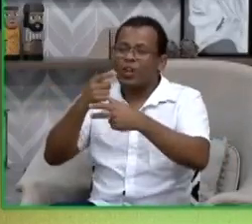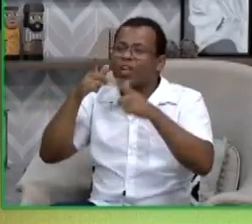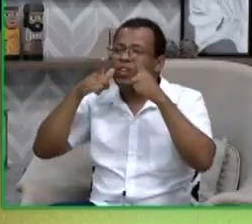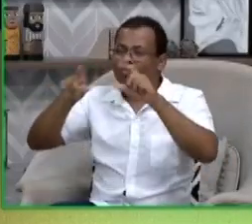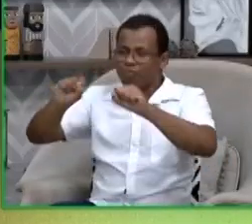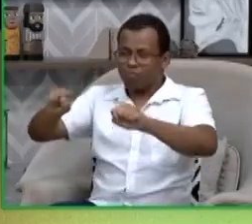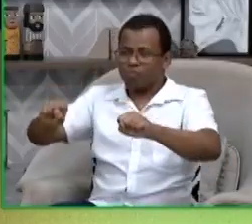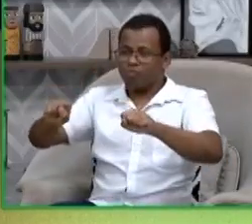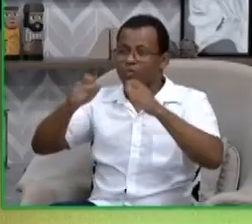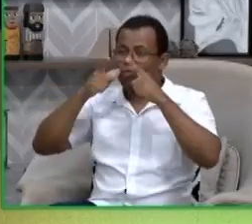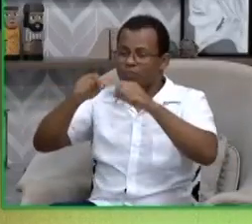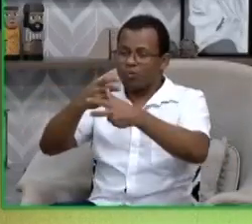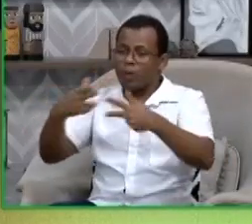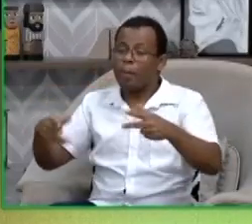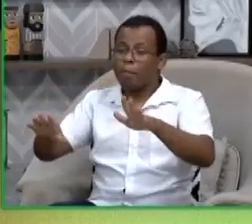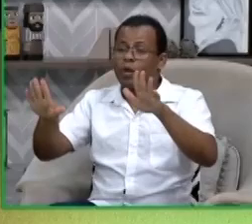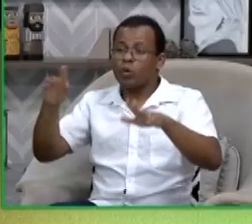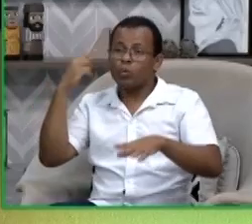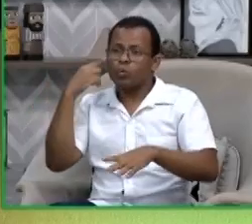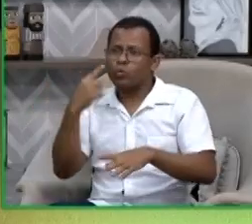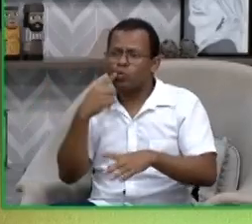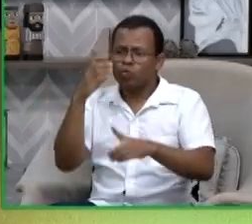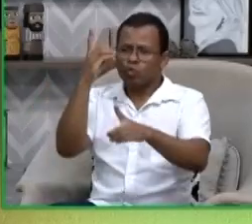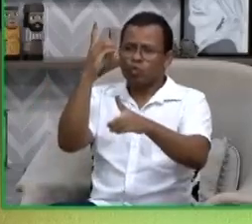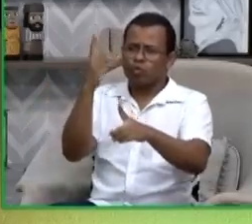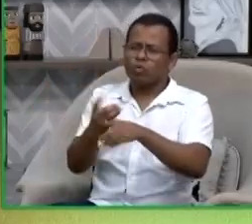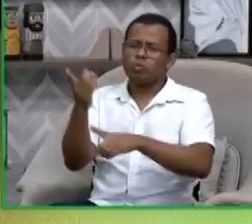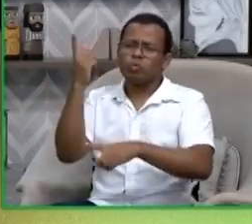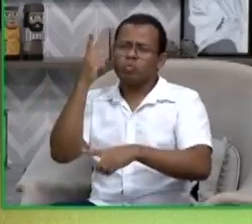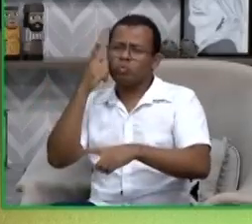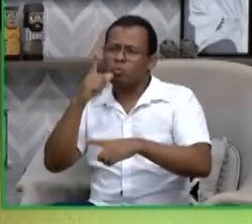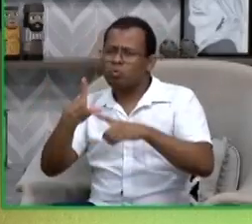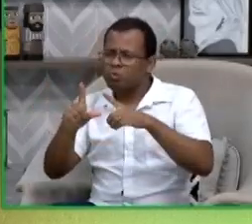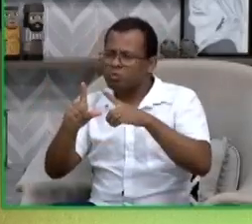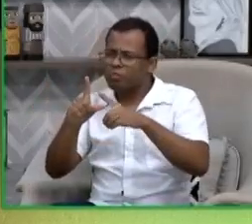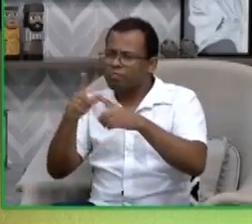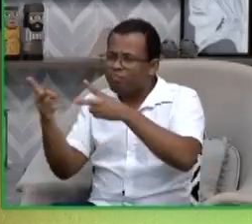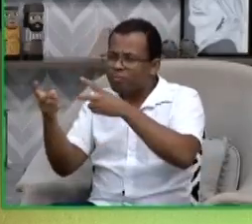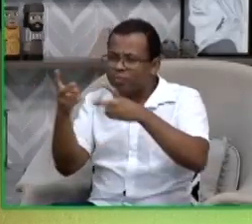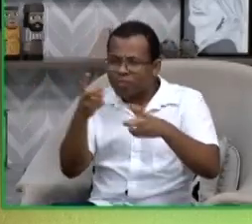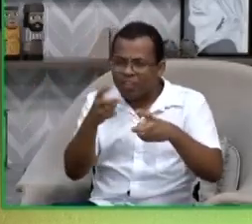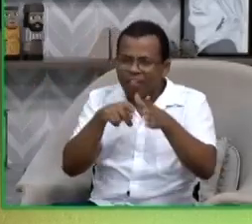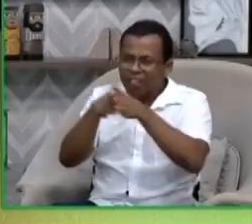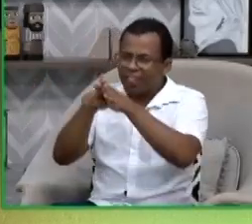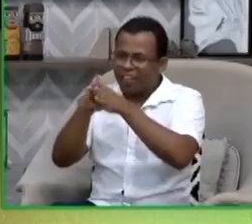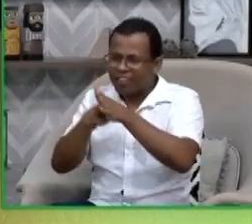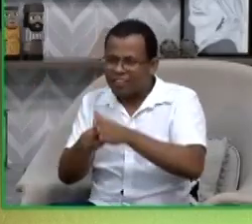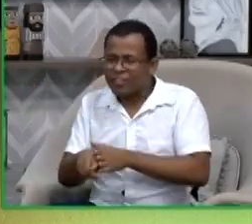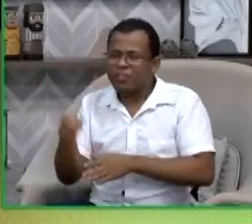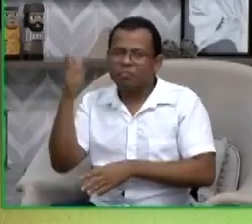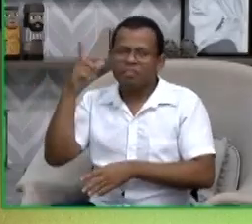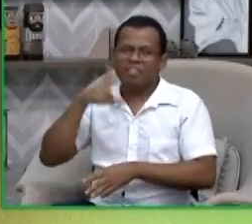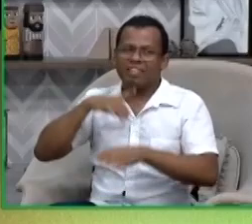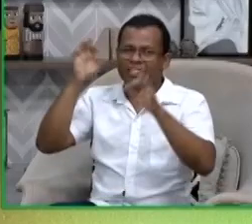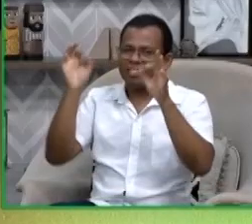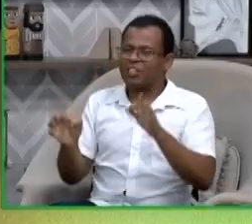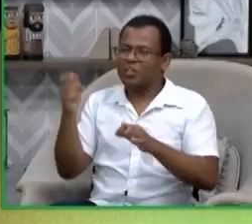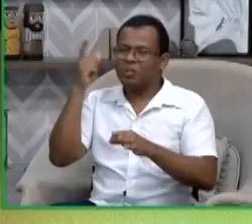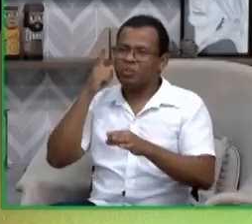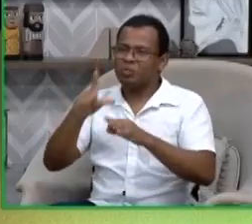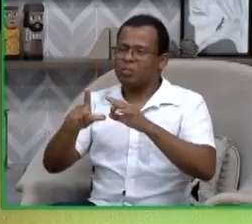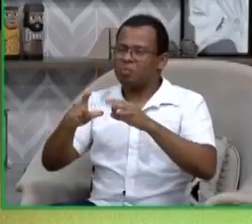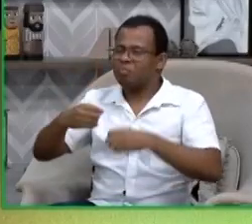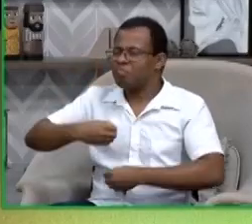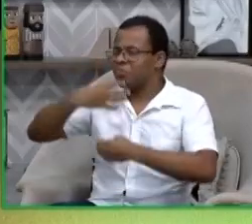mas quando os surdos se encontram, tudo consegue ser identificado, analisado, e com certeza eles conseguem